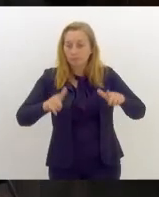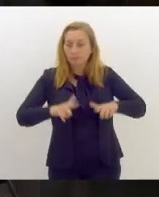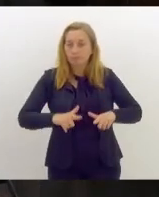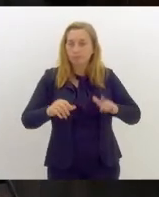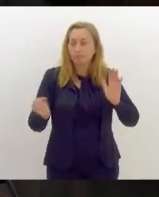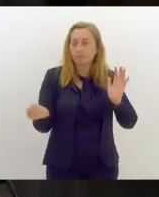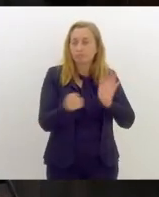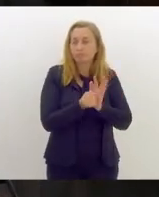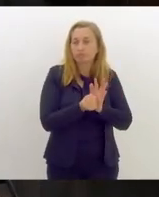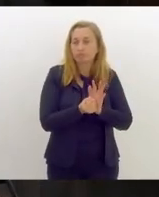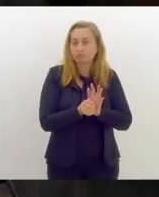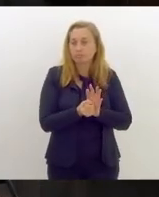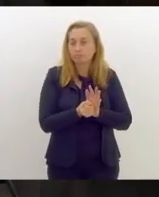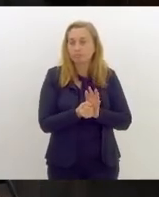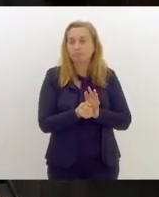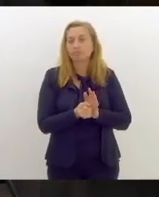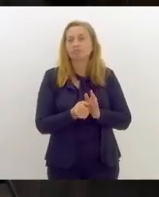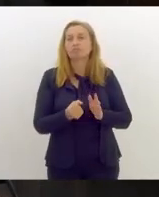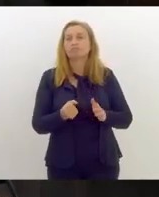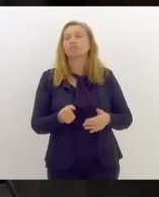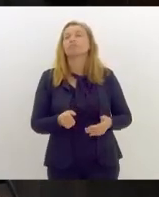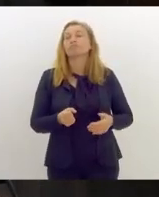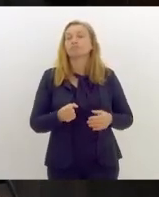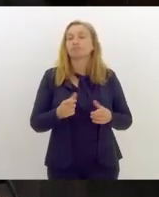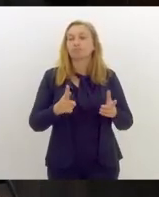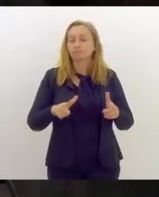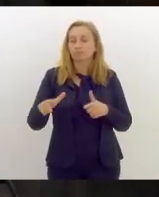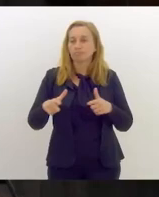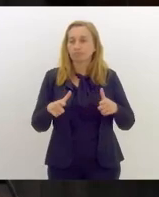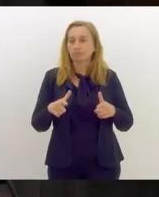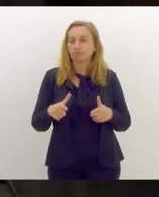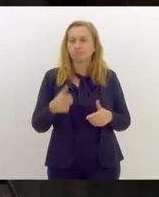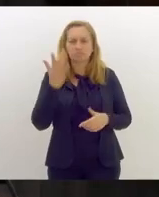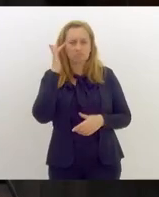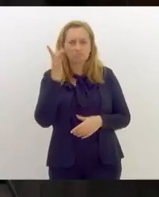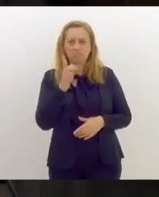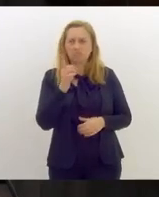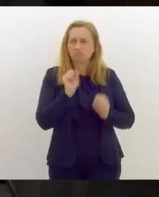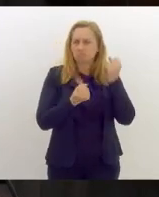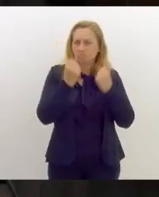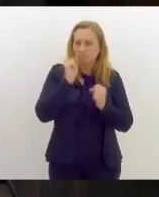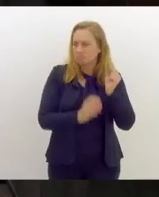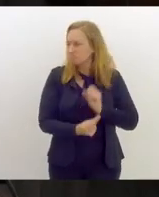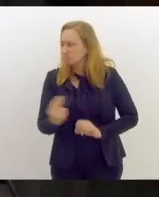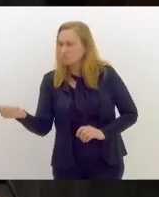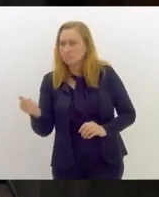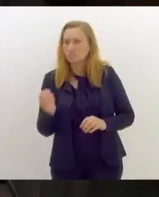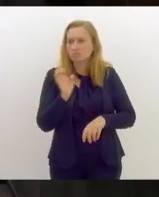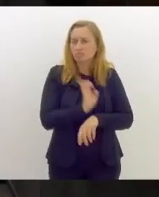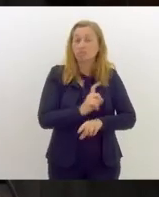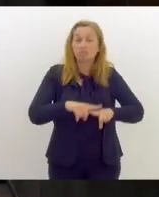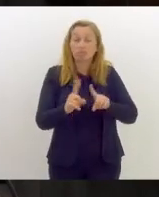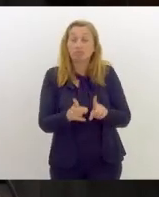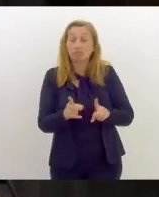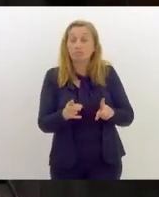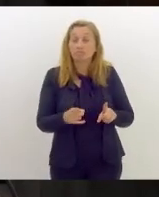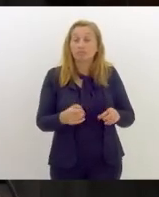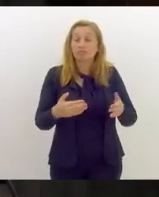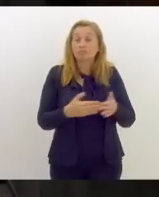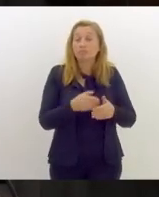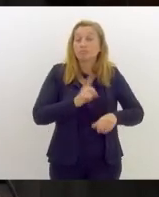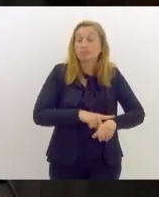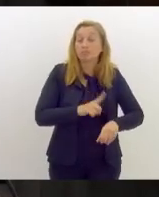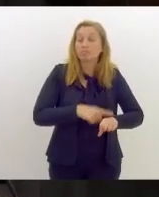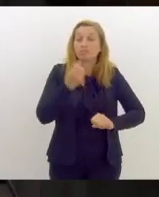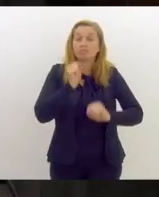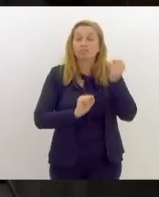principalmente para a população da Região Metropolitana e ele segue não acho que a indústria deve sair do estado obviamente ninguém acha Mas até que ponto a gente quer que